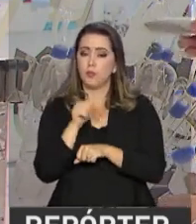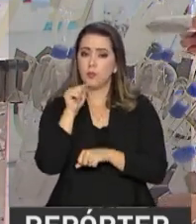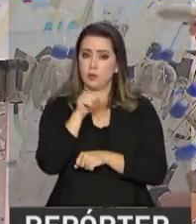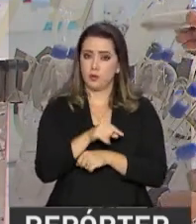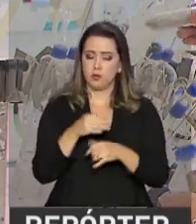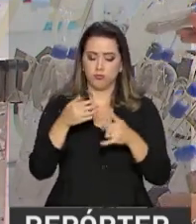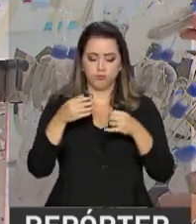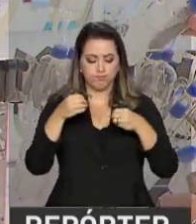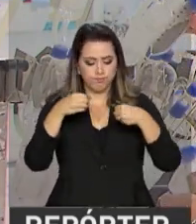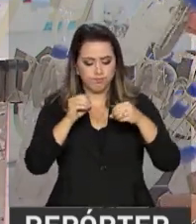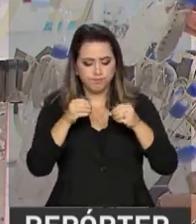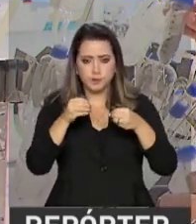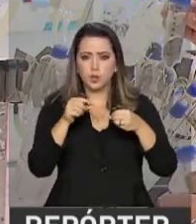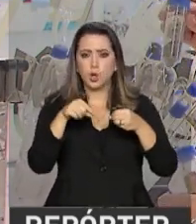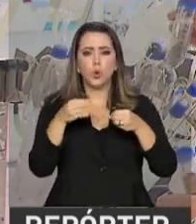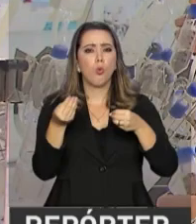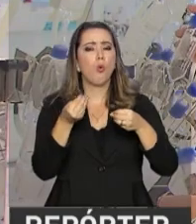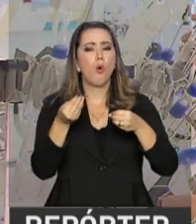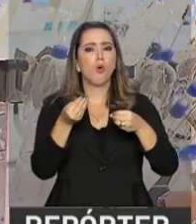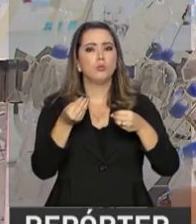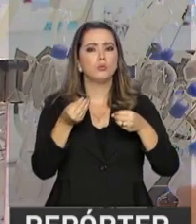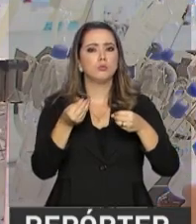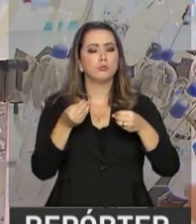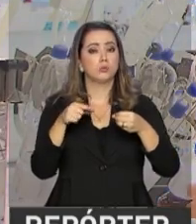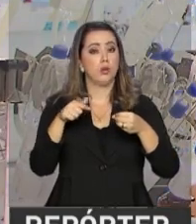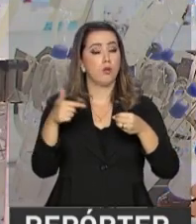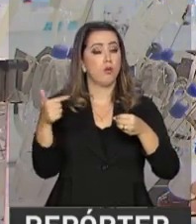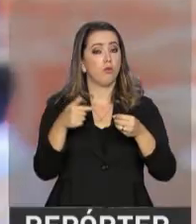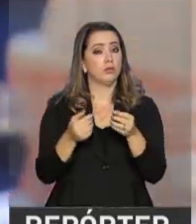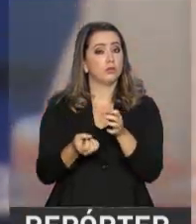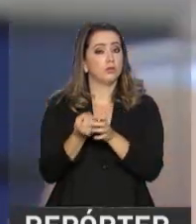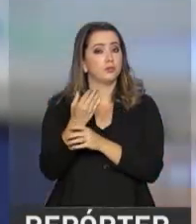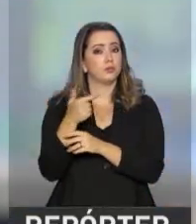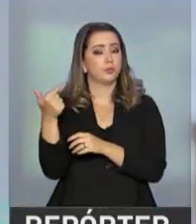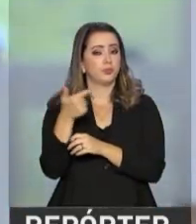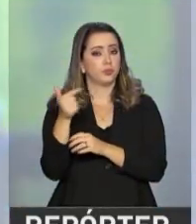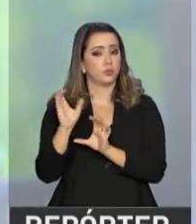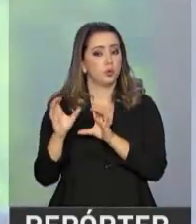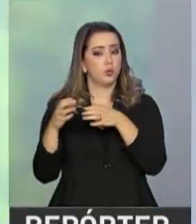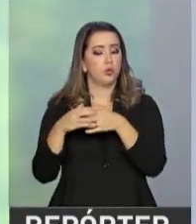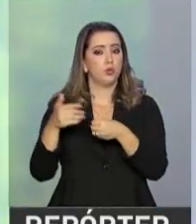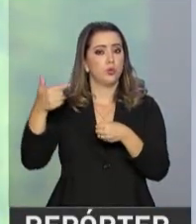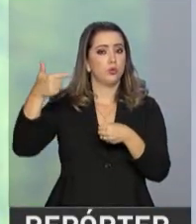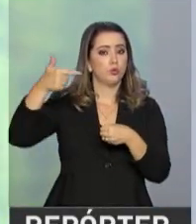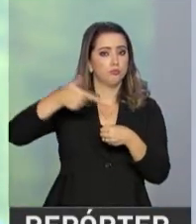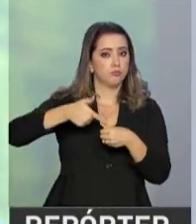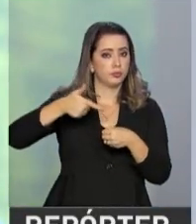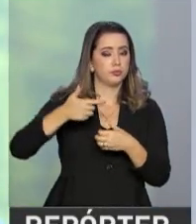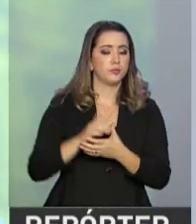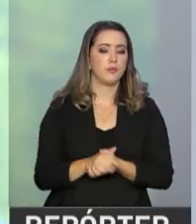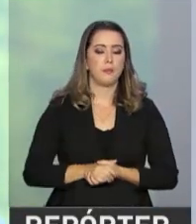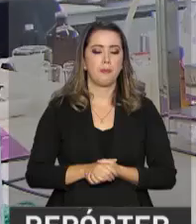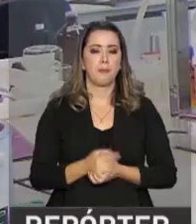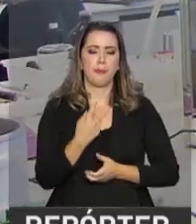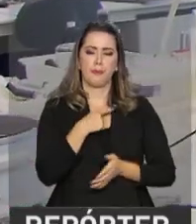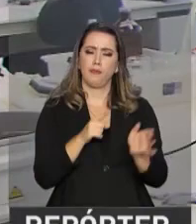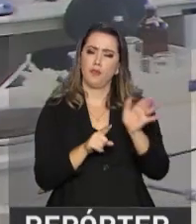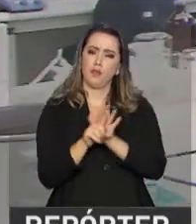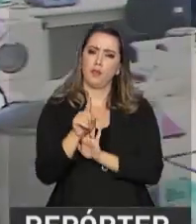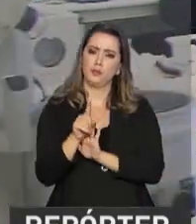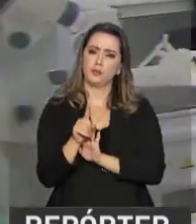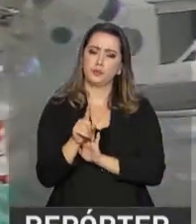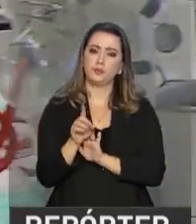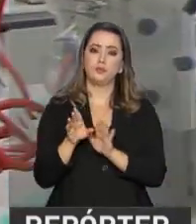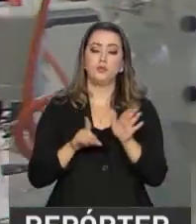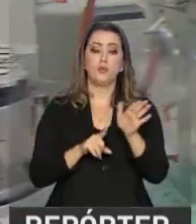uma forma mais barata de se produzir o etanol de segunda geração uma descoberta feita por pesquisadores do brasil reino unido